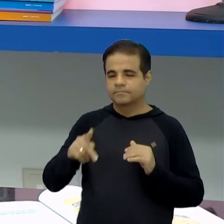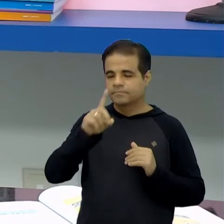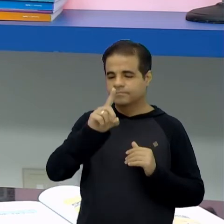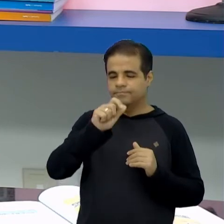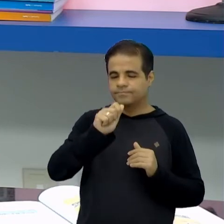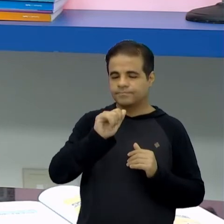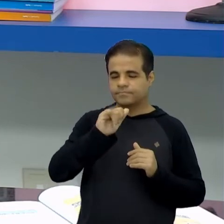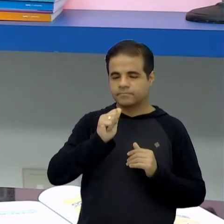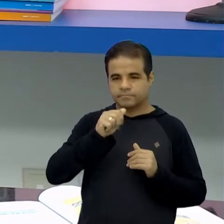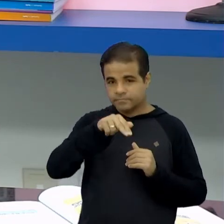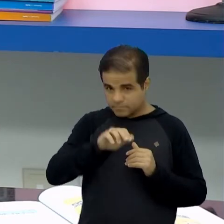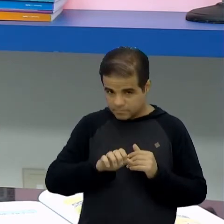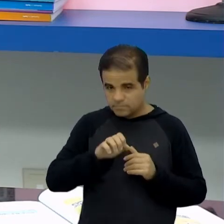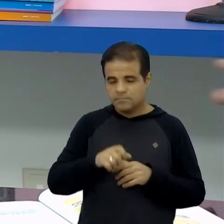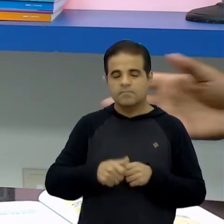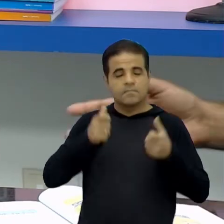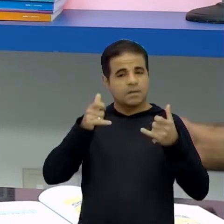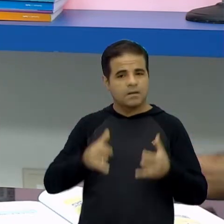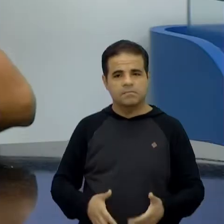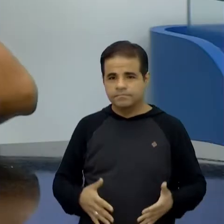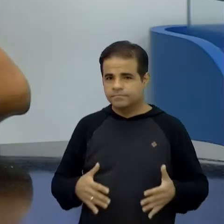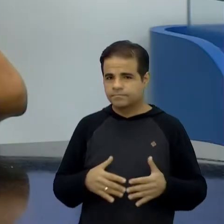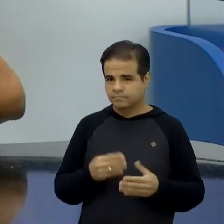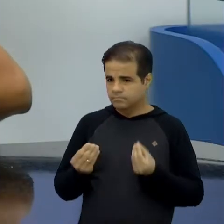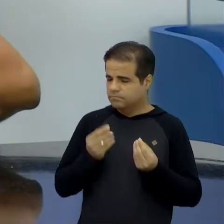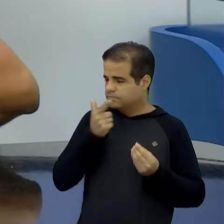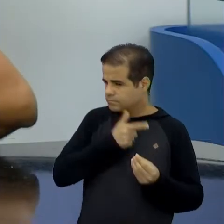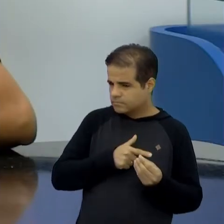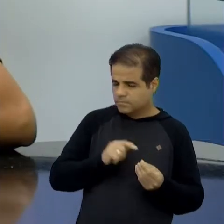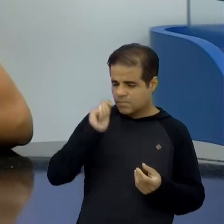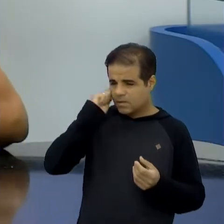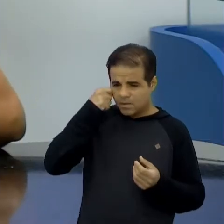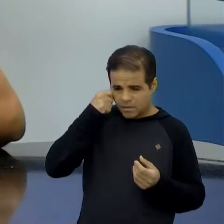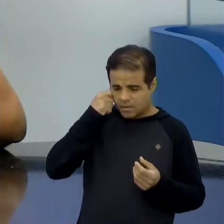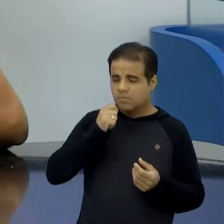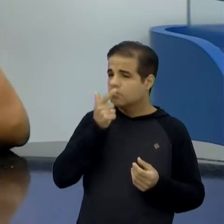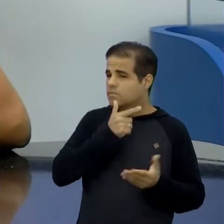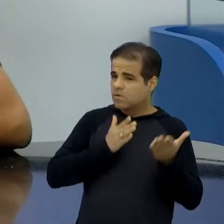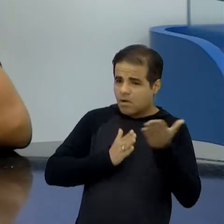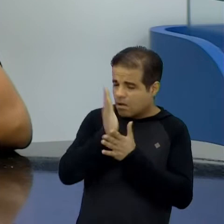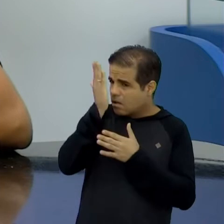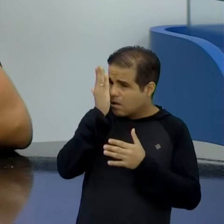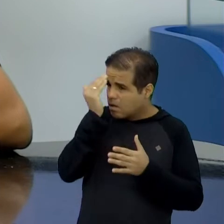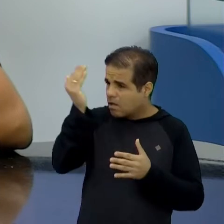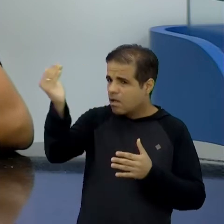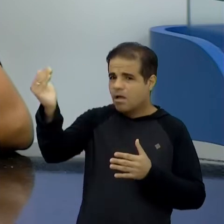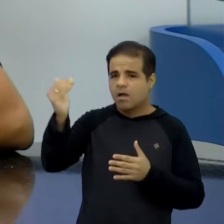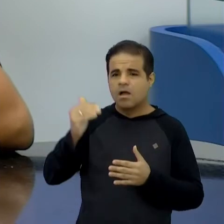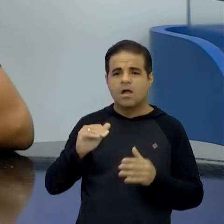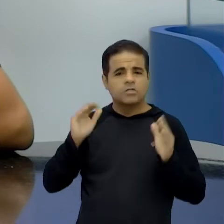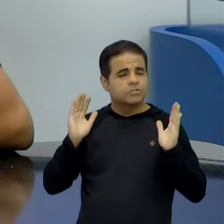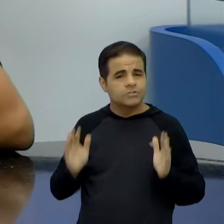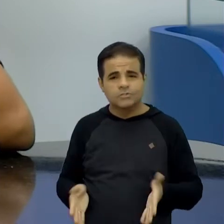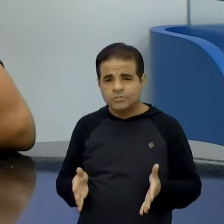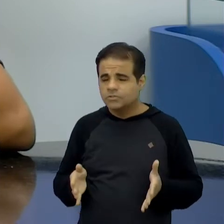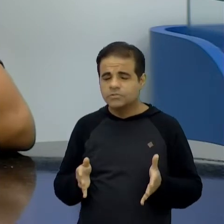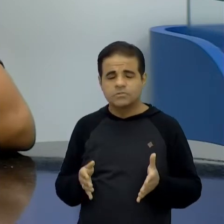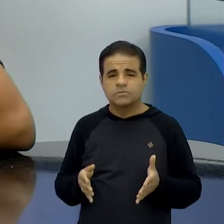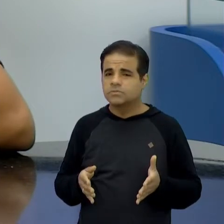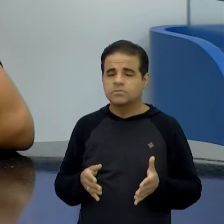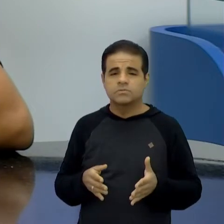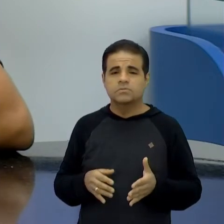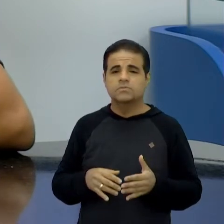ela não deixou de citar isso também. Como é que uma atleta negra como a Rebeca talvez tivesse sucesso se o tempo todo ela ficasse olhando só